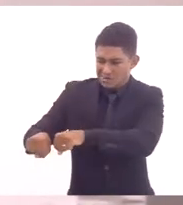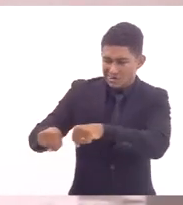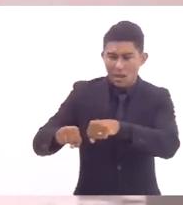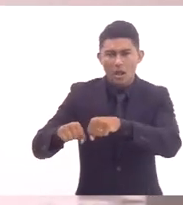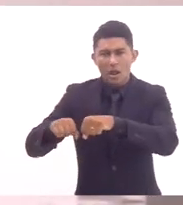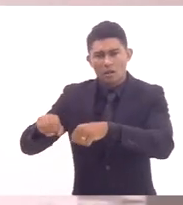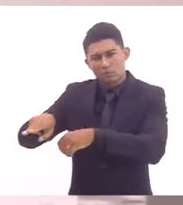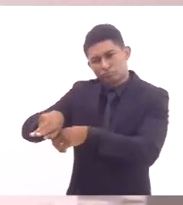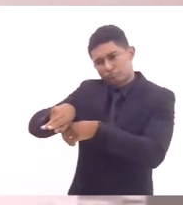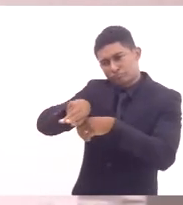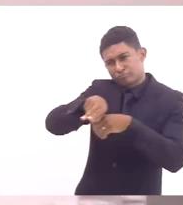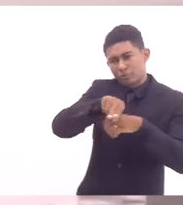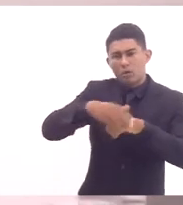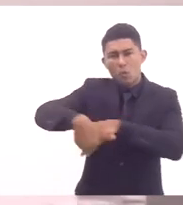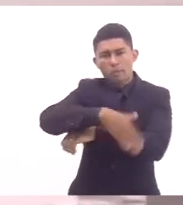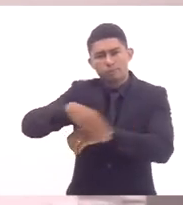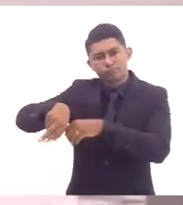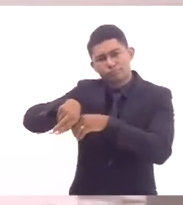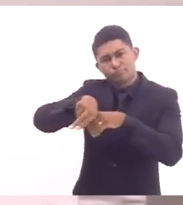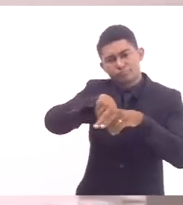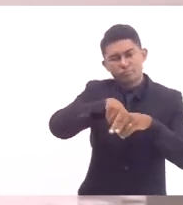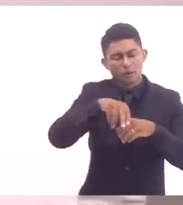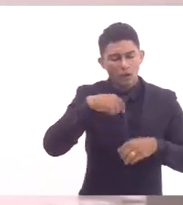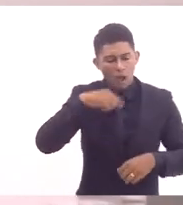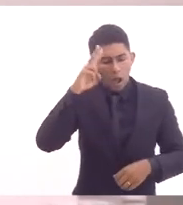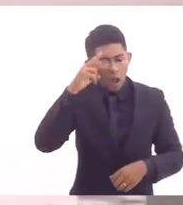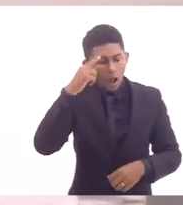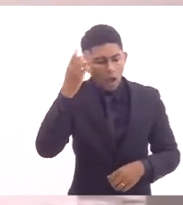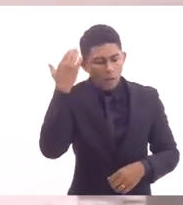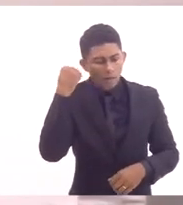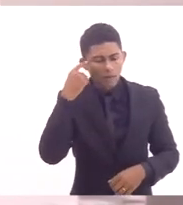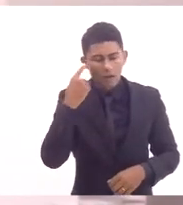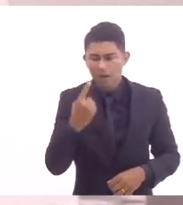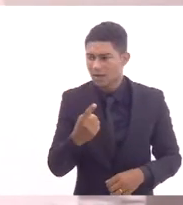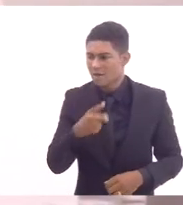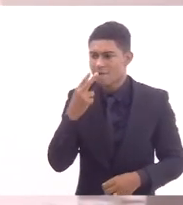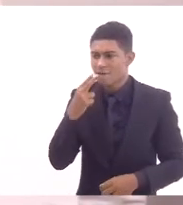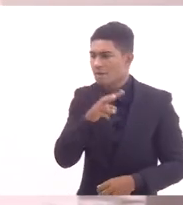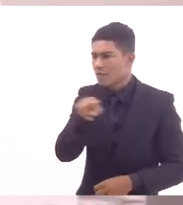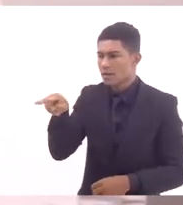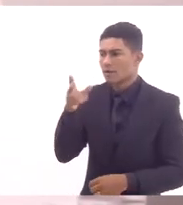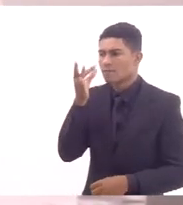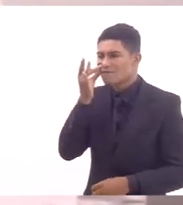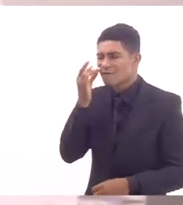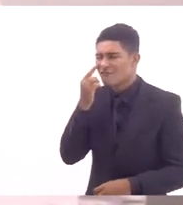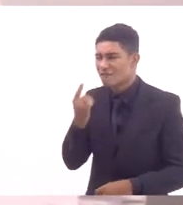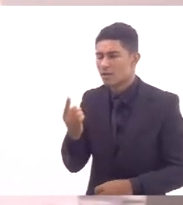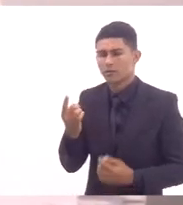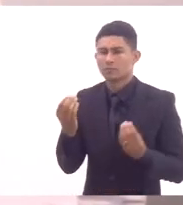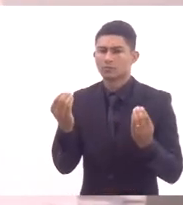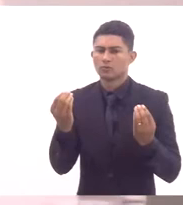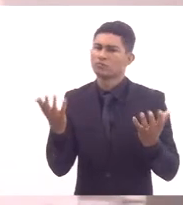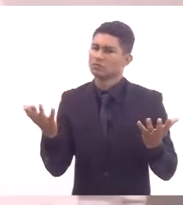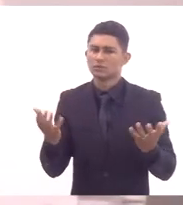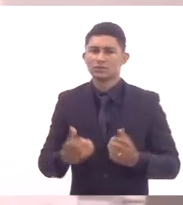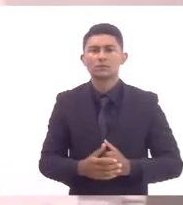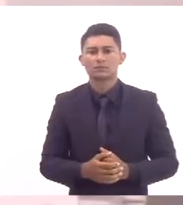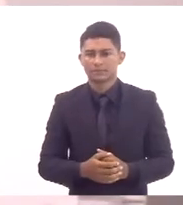imediatamente do testemunho do Alex polares Então é eu